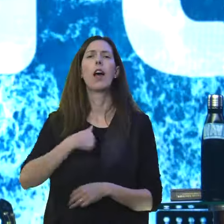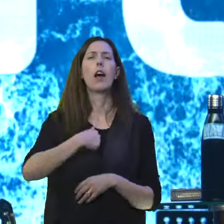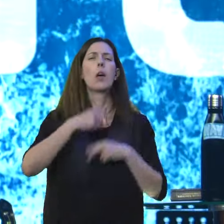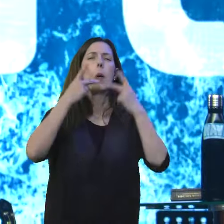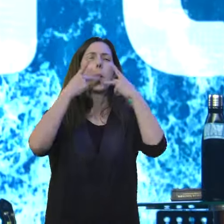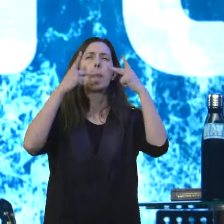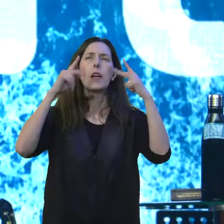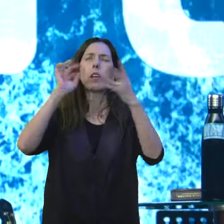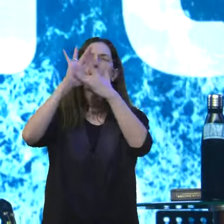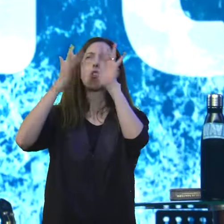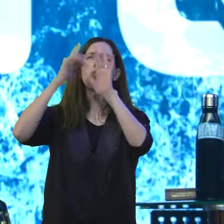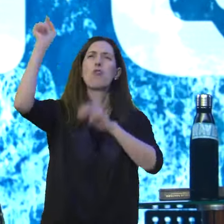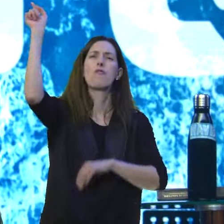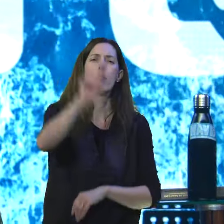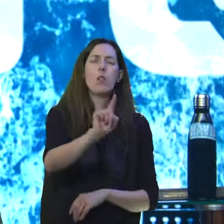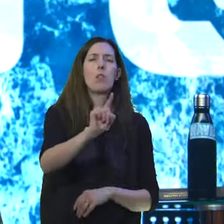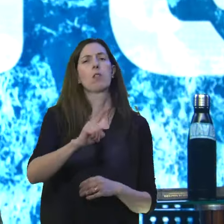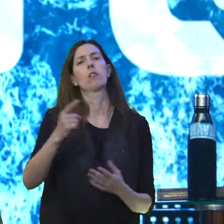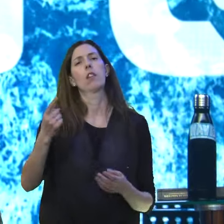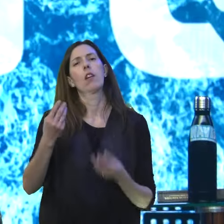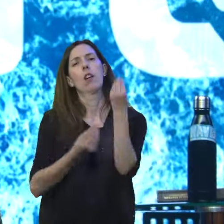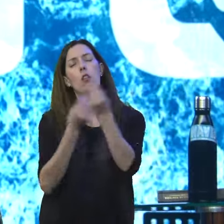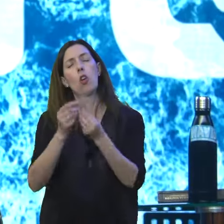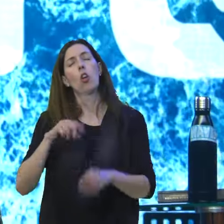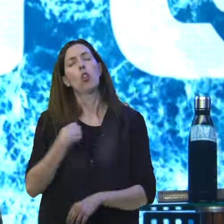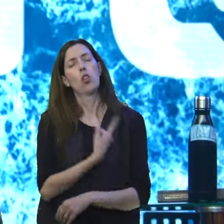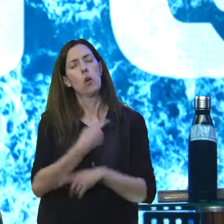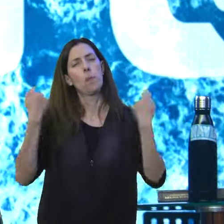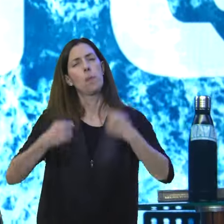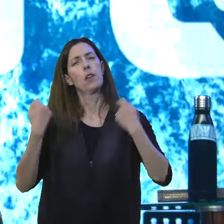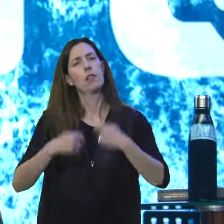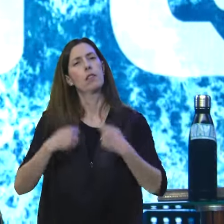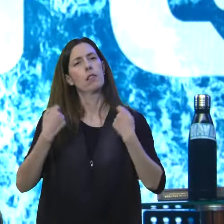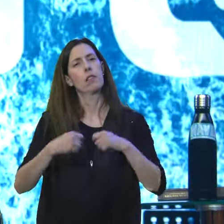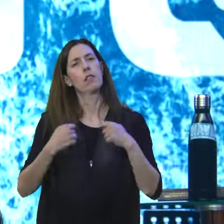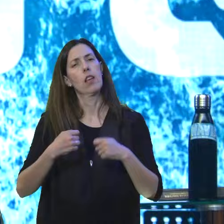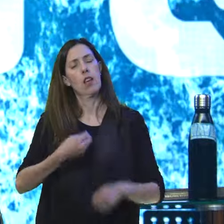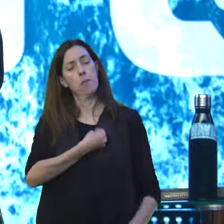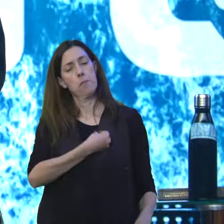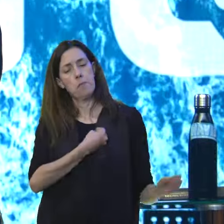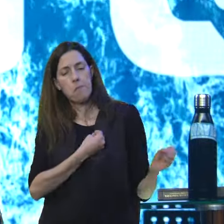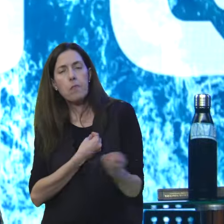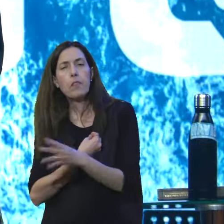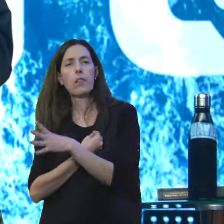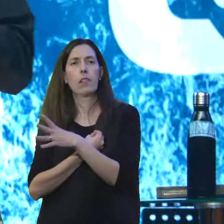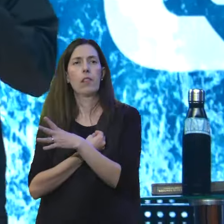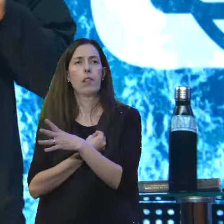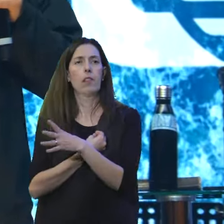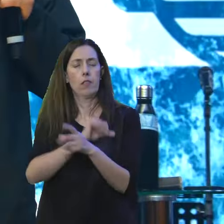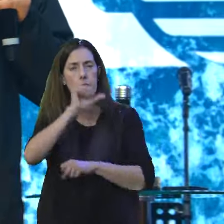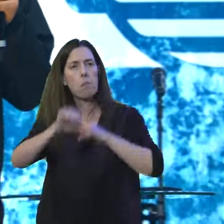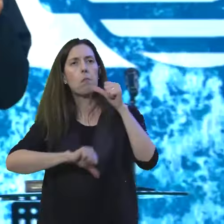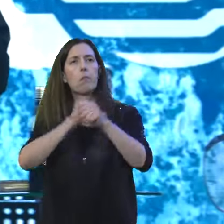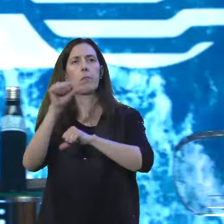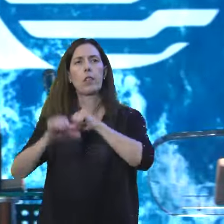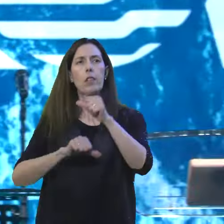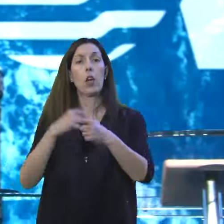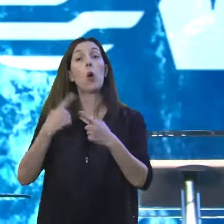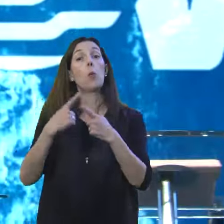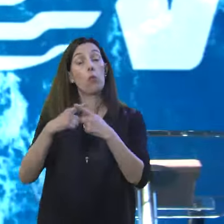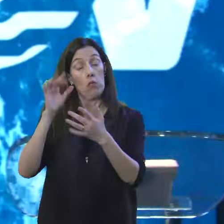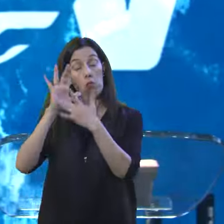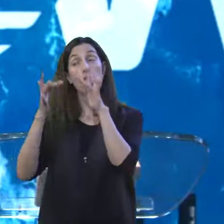volta de Jesus, falando que a gente precisava se tornar uma nova pessoa, e porque